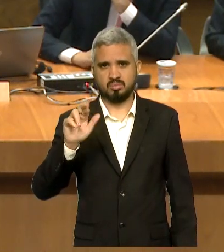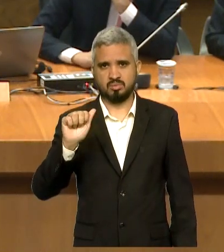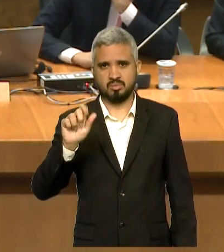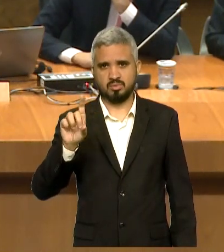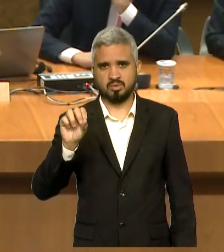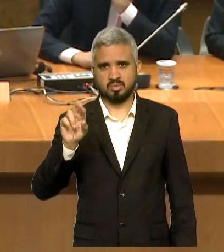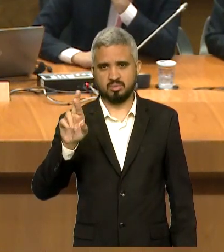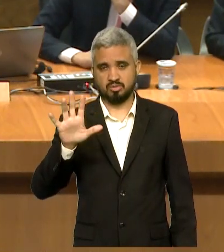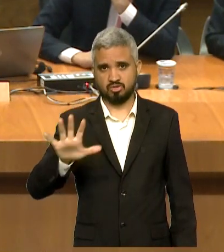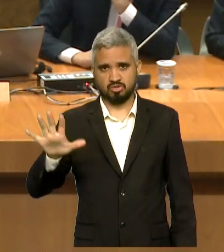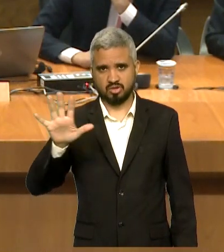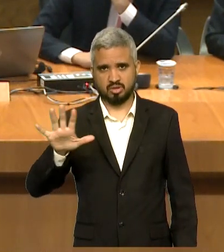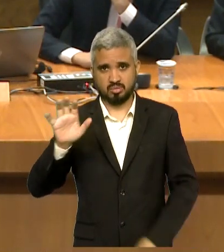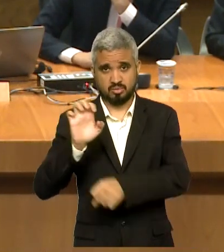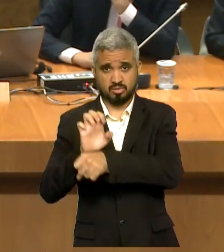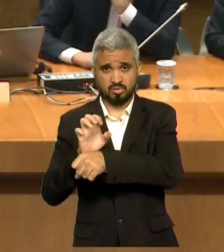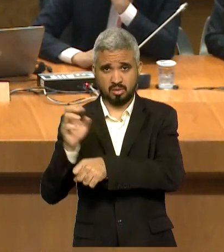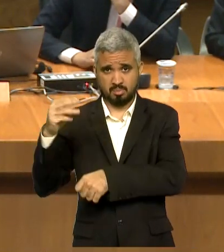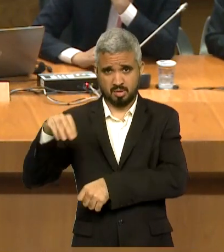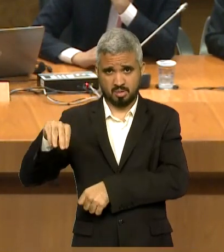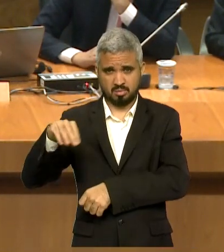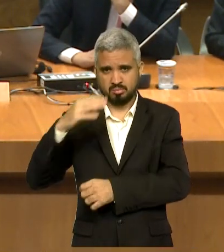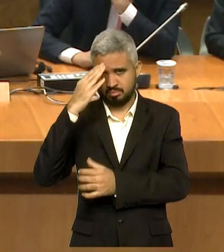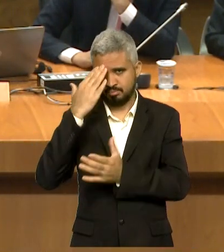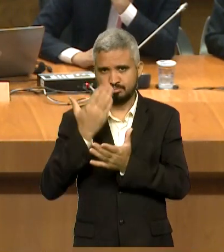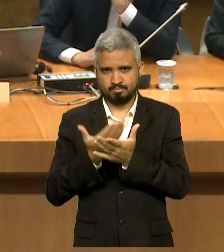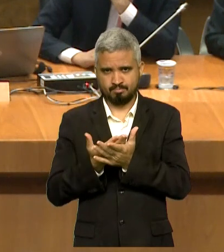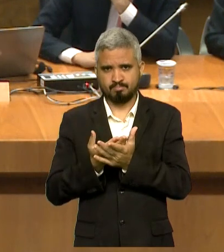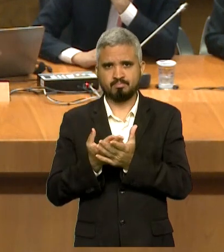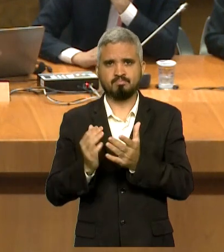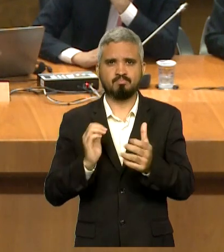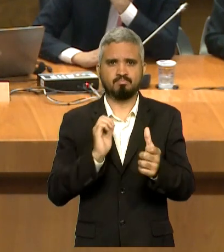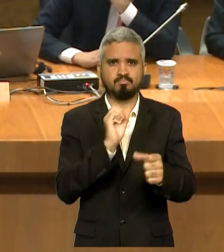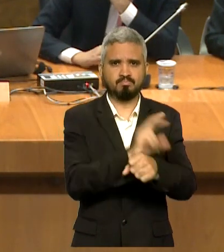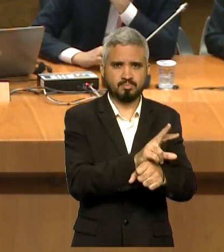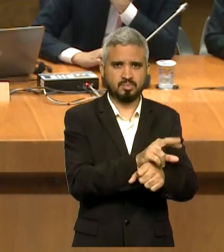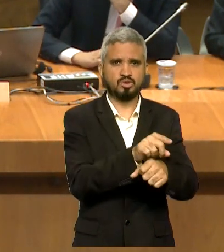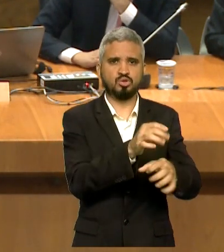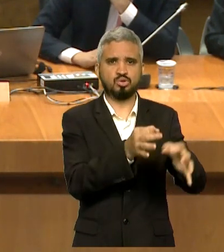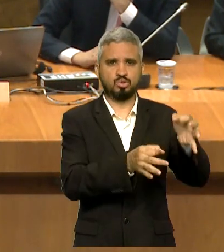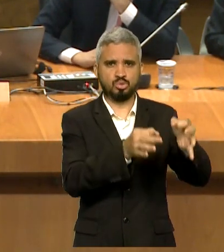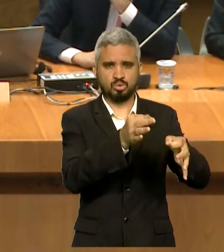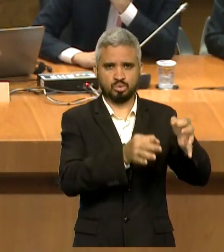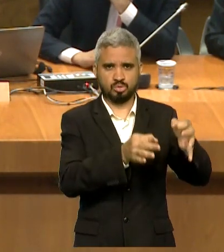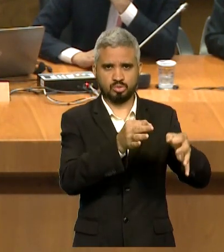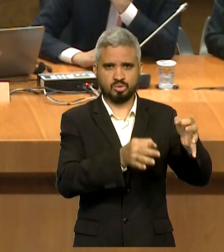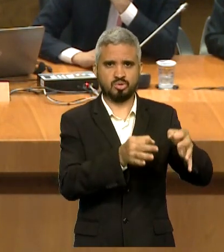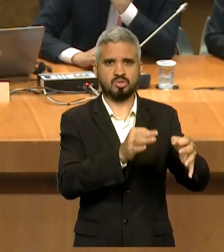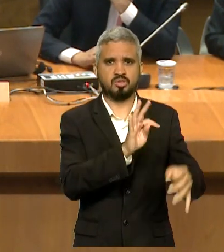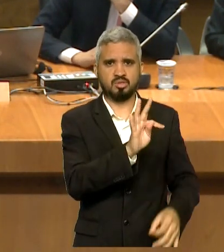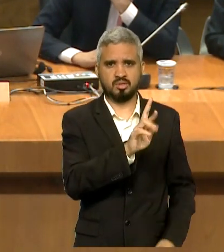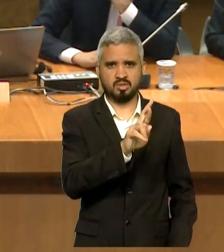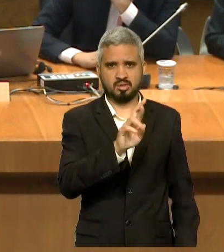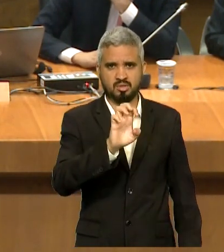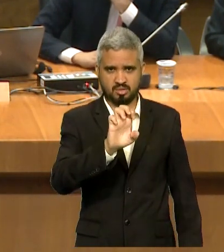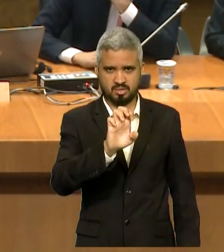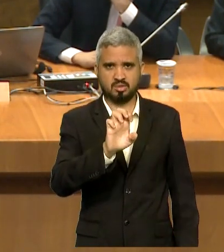o mesmo zelo, com a mesma dedicação, o cargo de juiz do Tribunal Regional Eleitoral, doutor Rodrigo